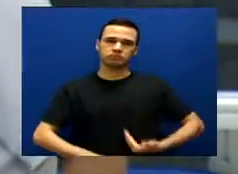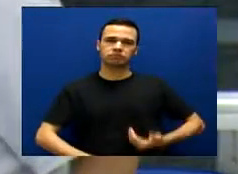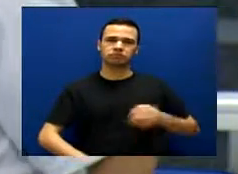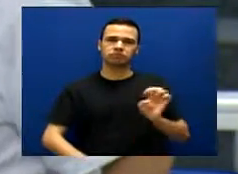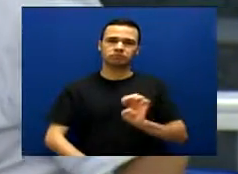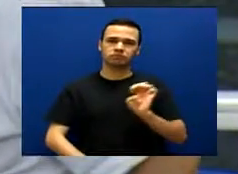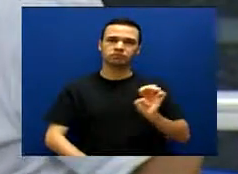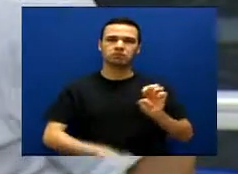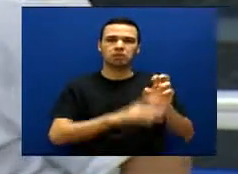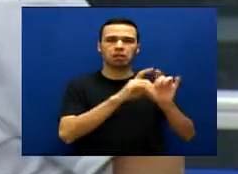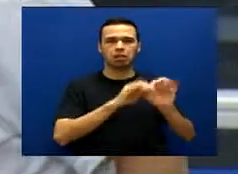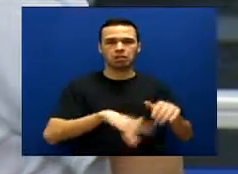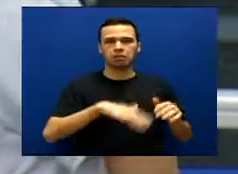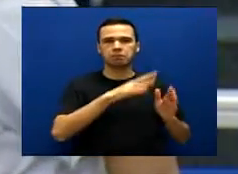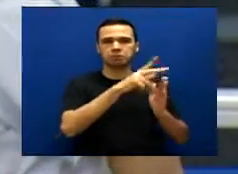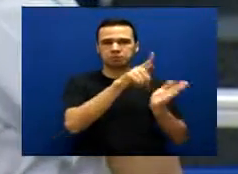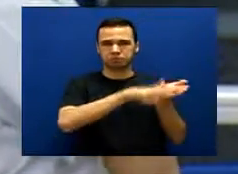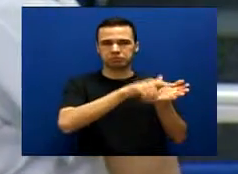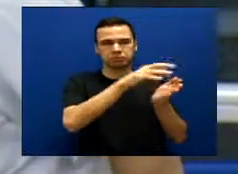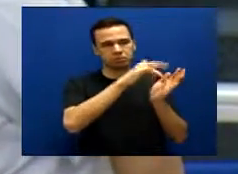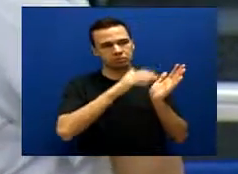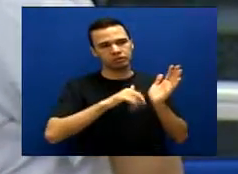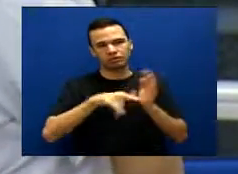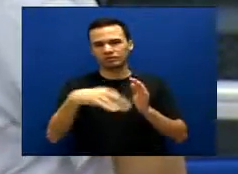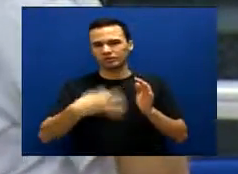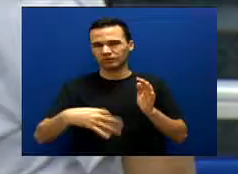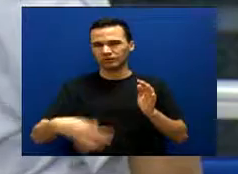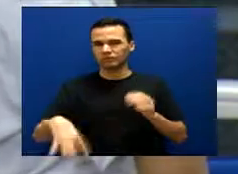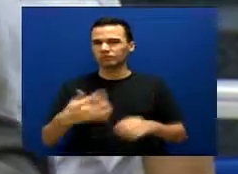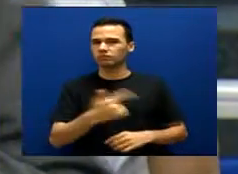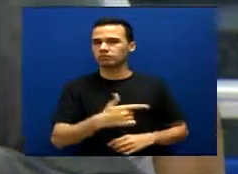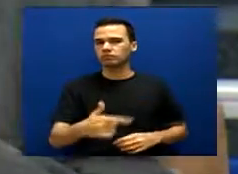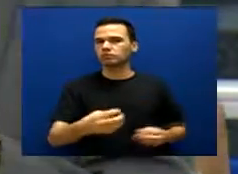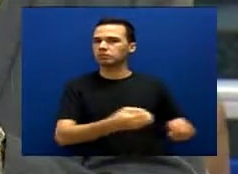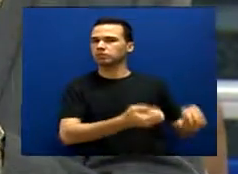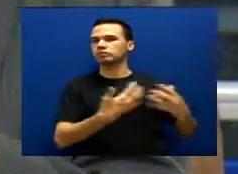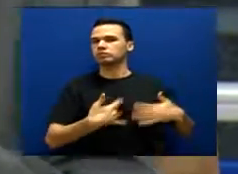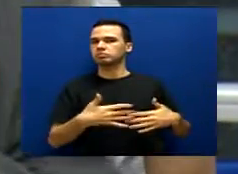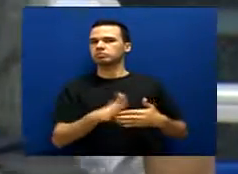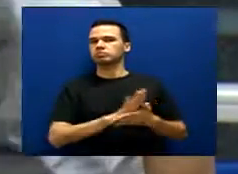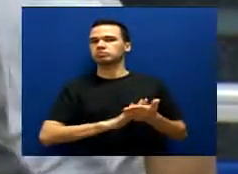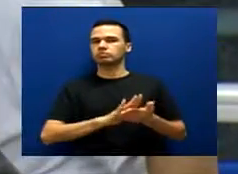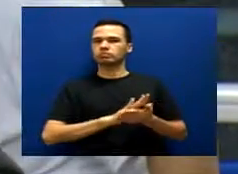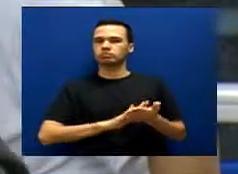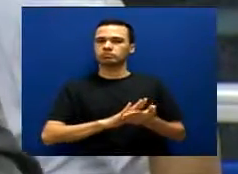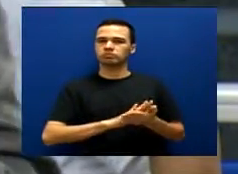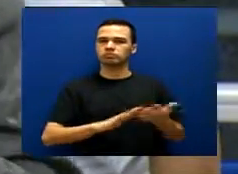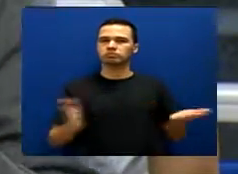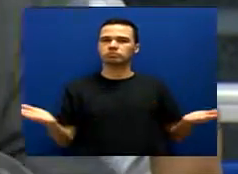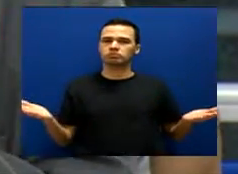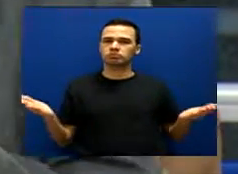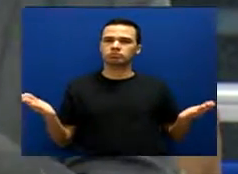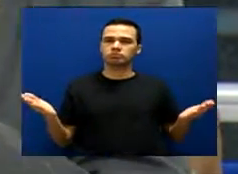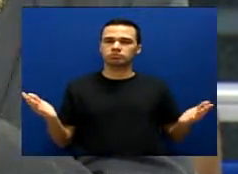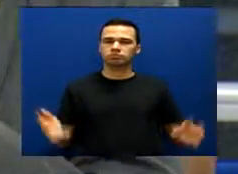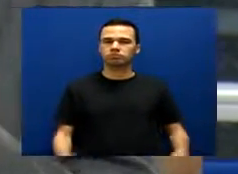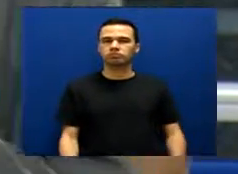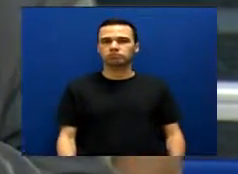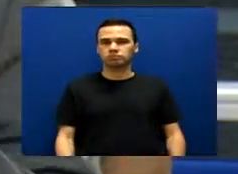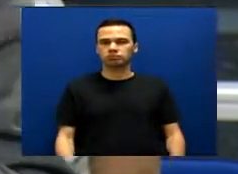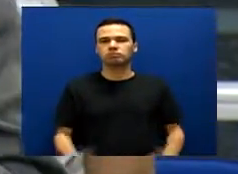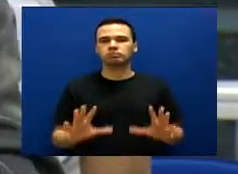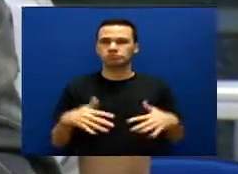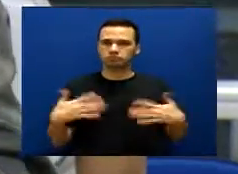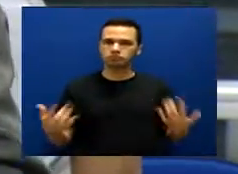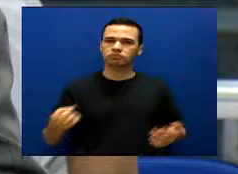lista completíssima, enorme, aprovamos, mas não chegou. De que vai adiantar?